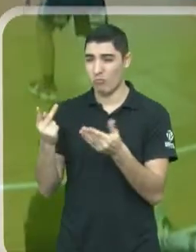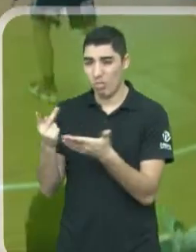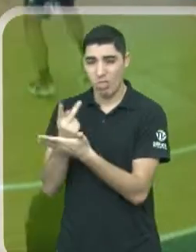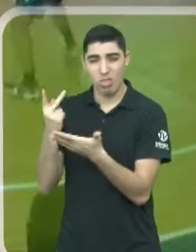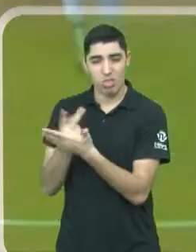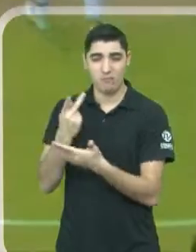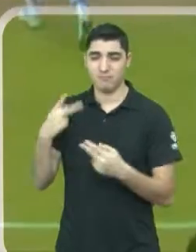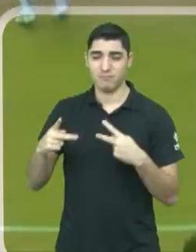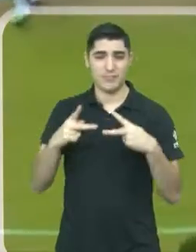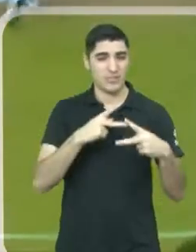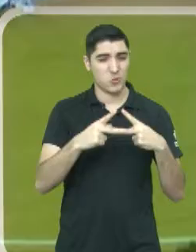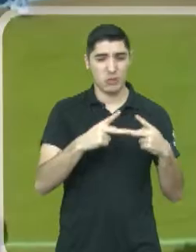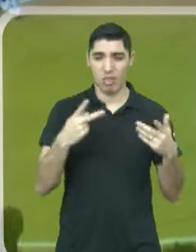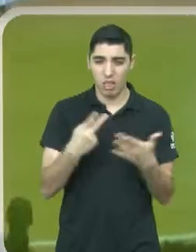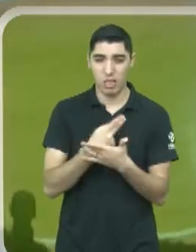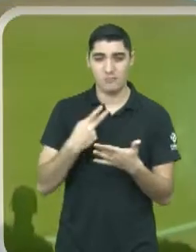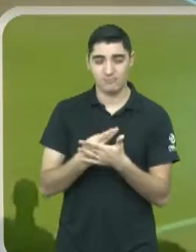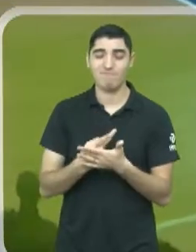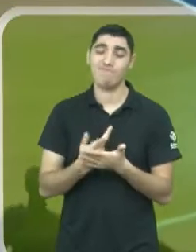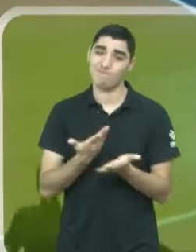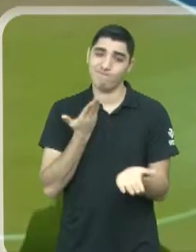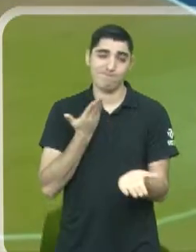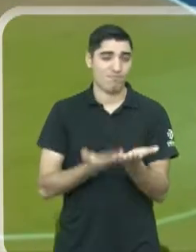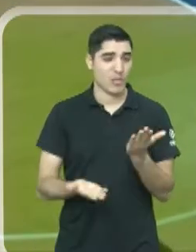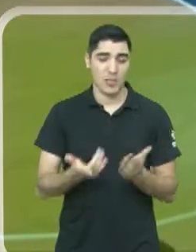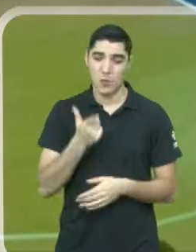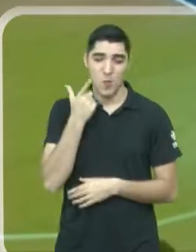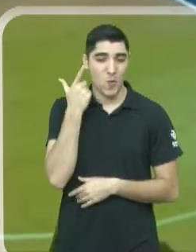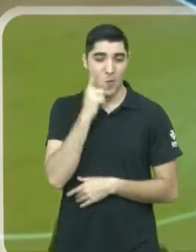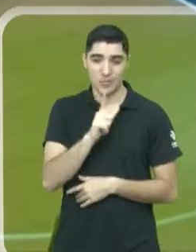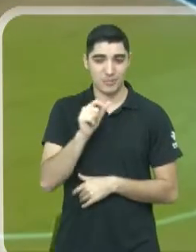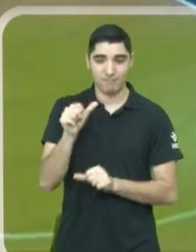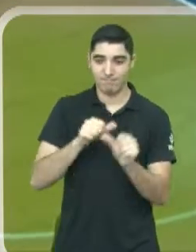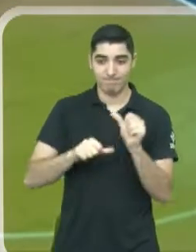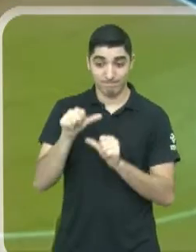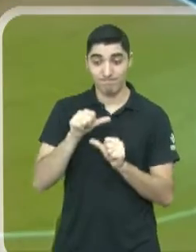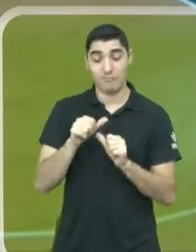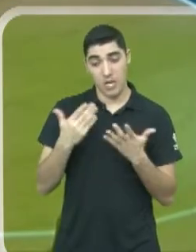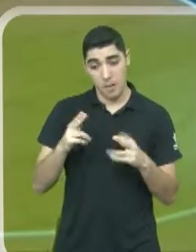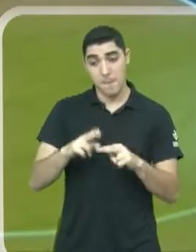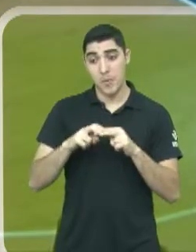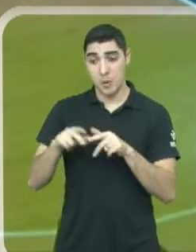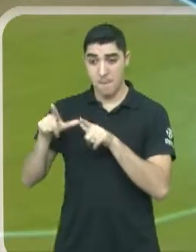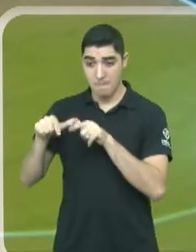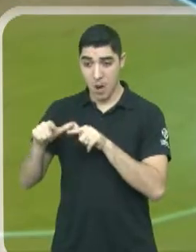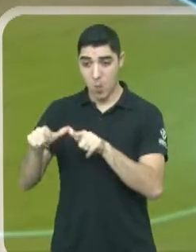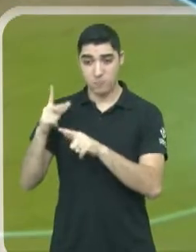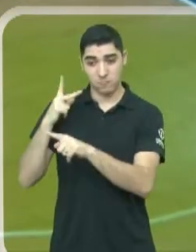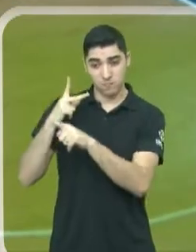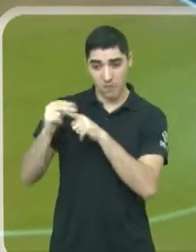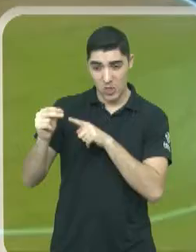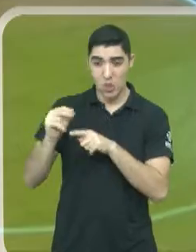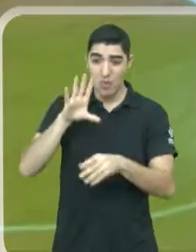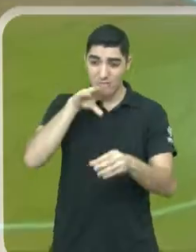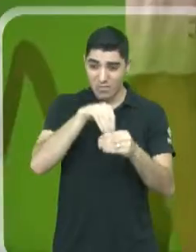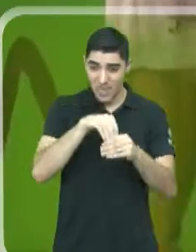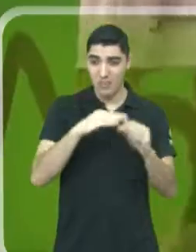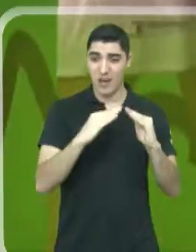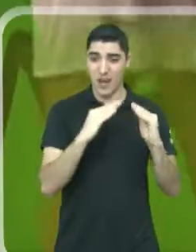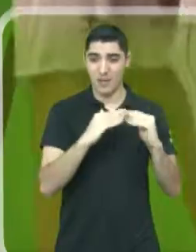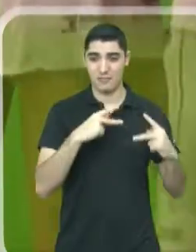do São José. A derrota foi inevitável e o placar terminou com vitória bauruense em pleno ginásio Lineu de